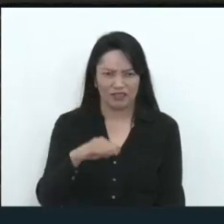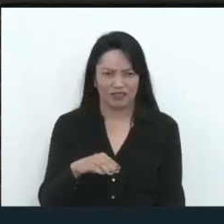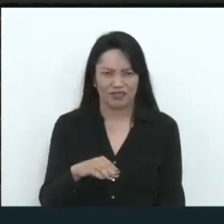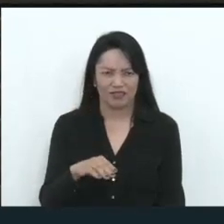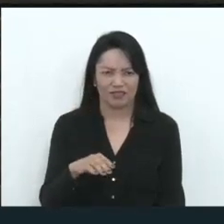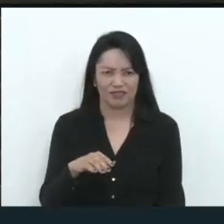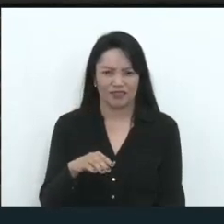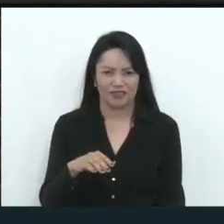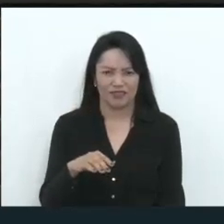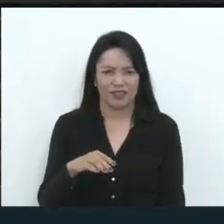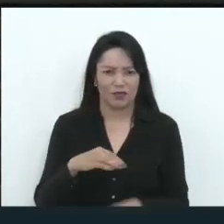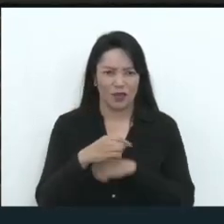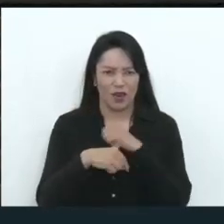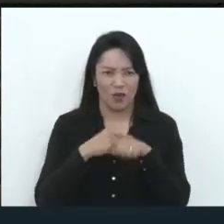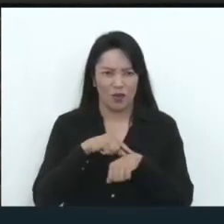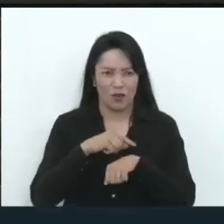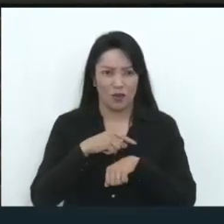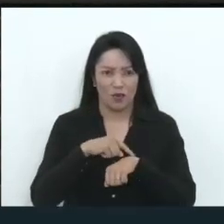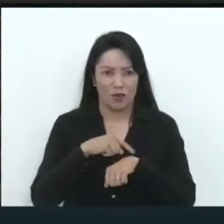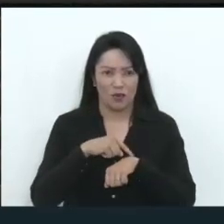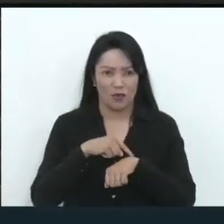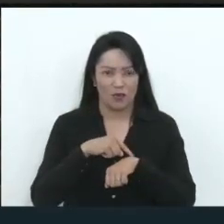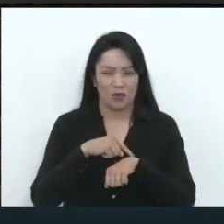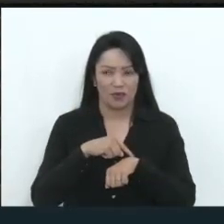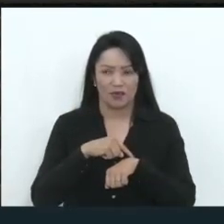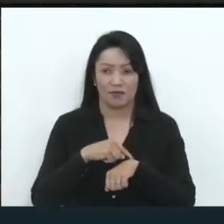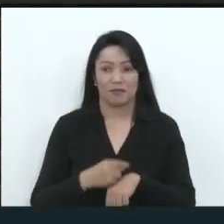joias? Sobre o relógio?